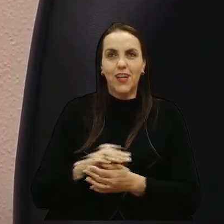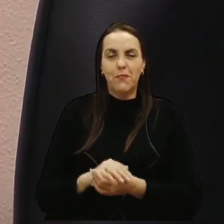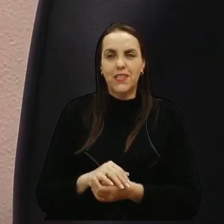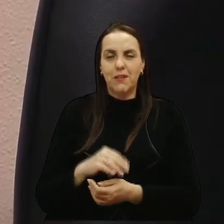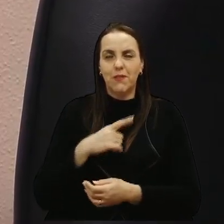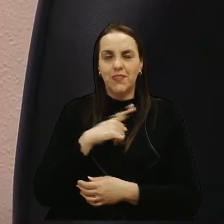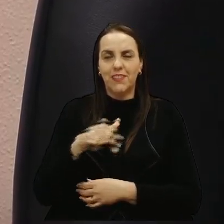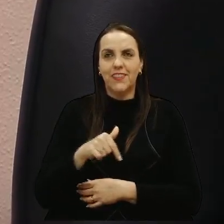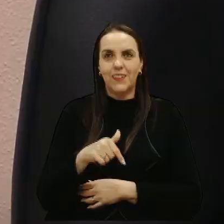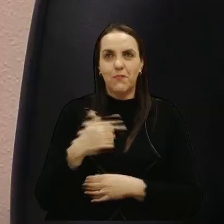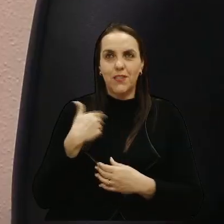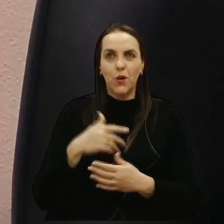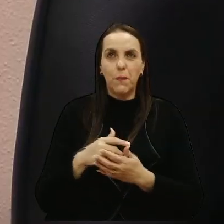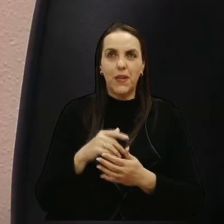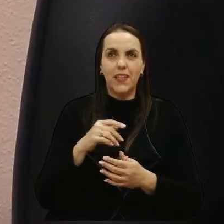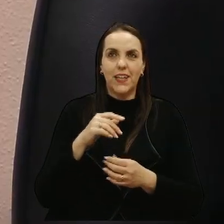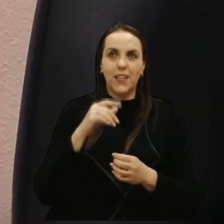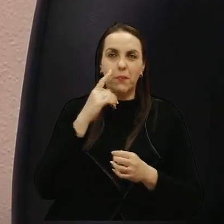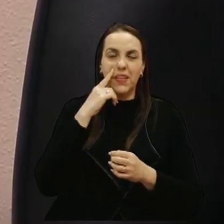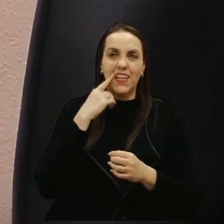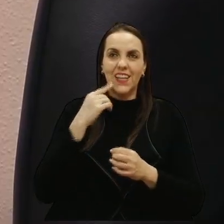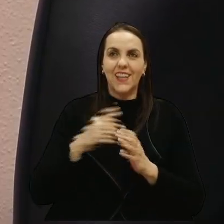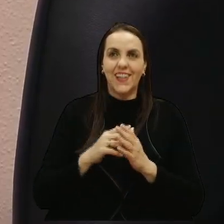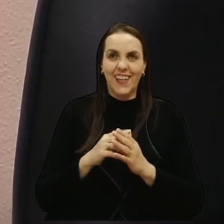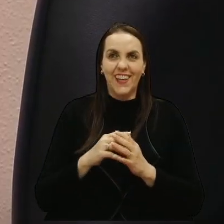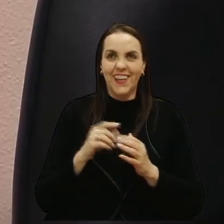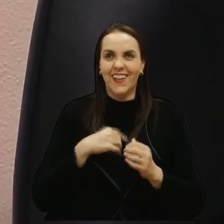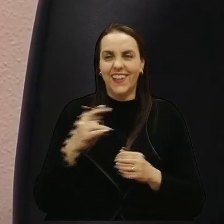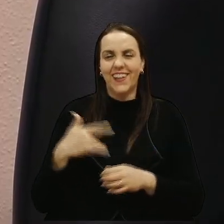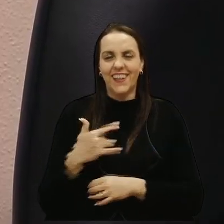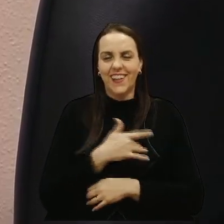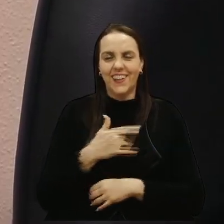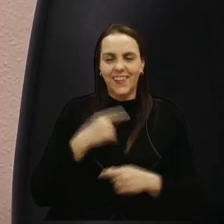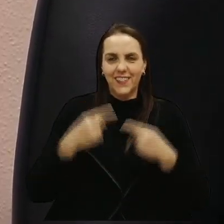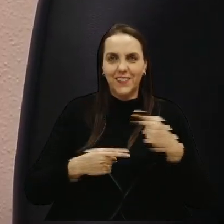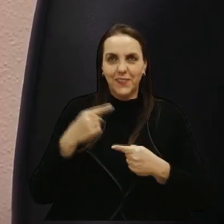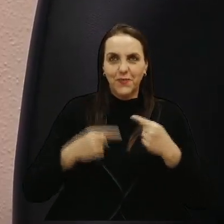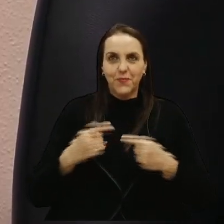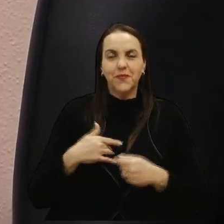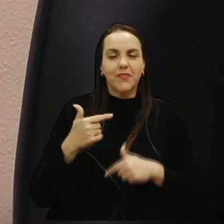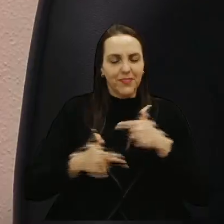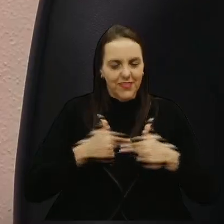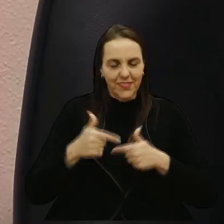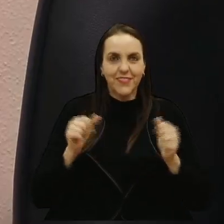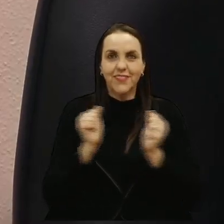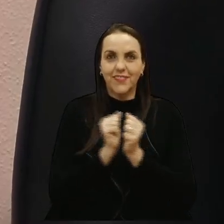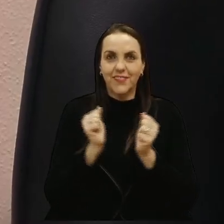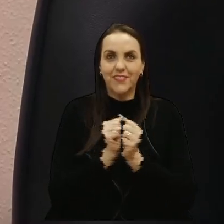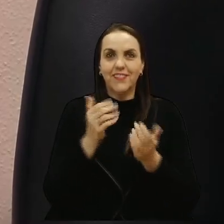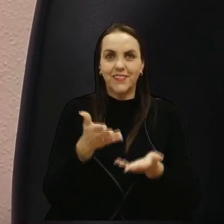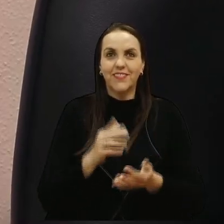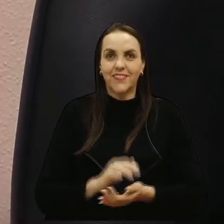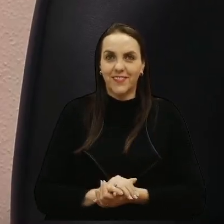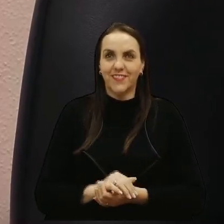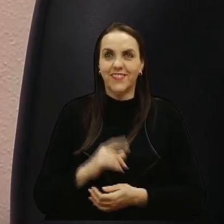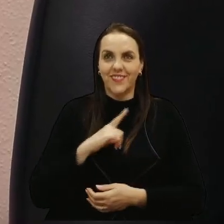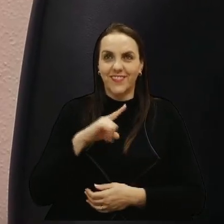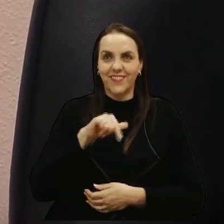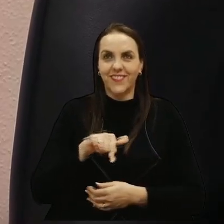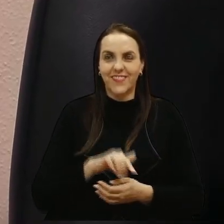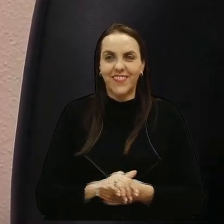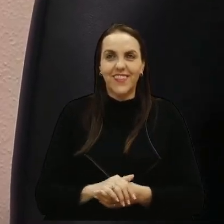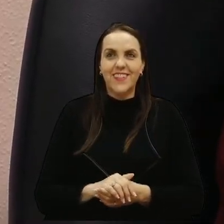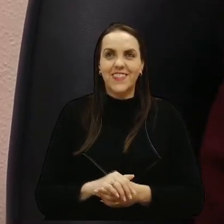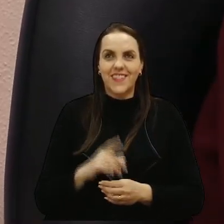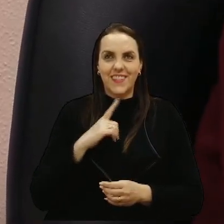portanto, podemos discordar, sim, de forma saudável, mas trabalharemos juntos pelos projetos que importam pela nossa cidade. Conte conosco